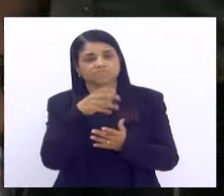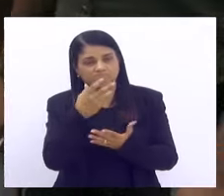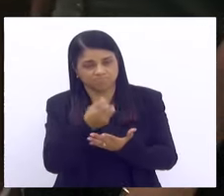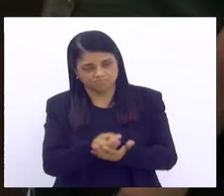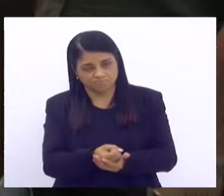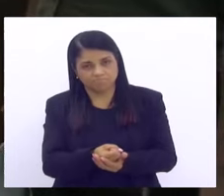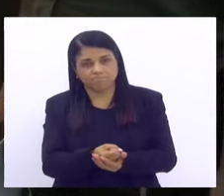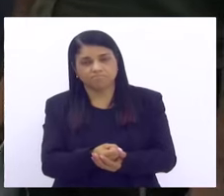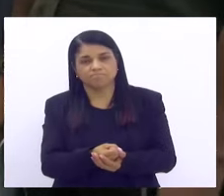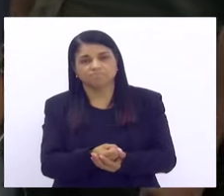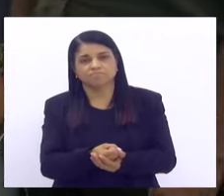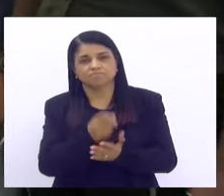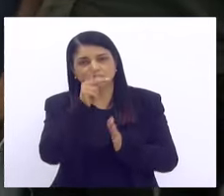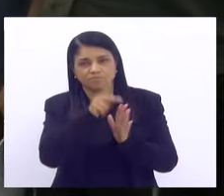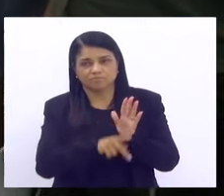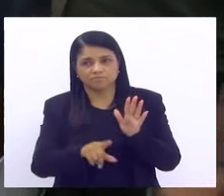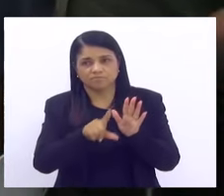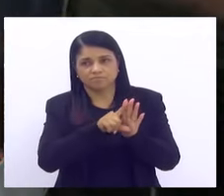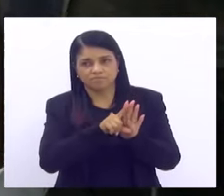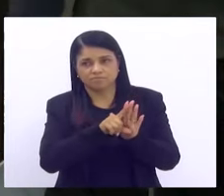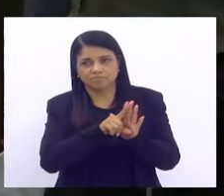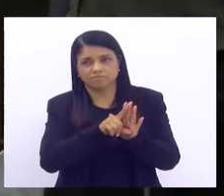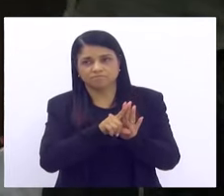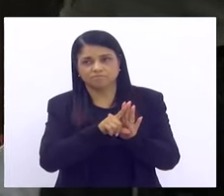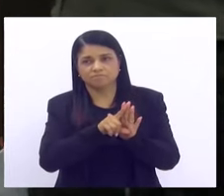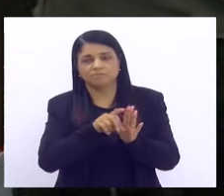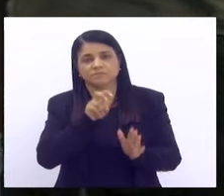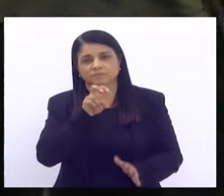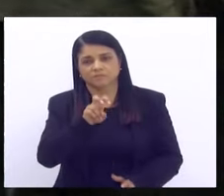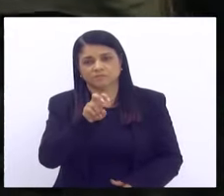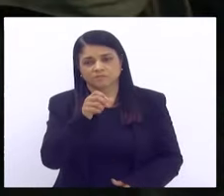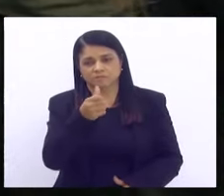favorável ao projeto